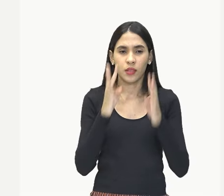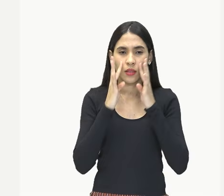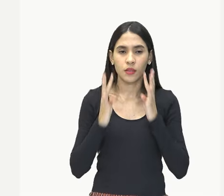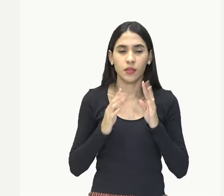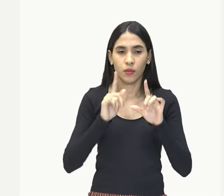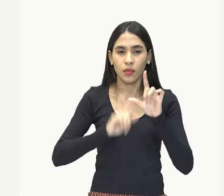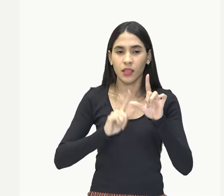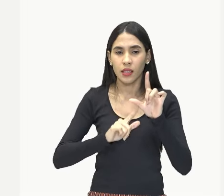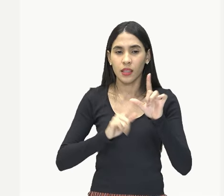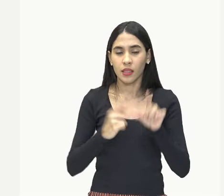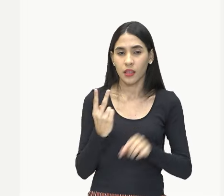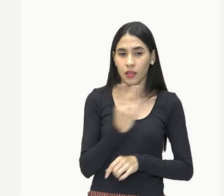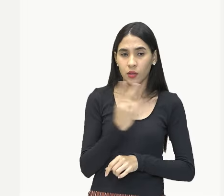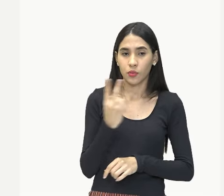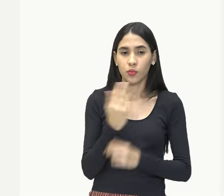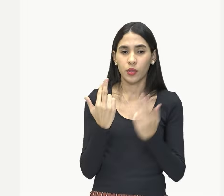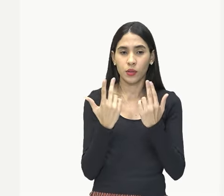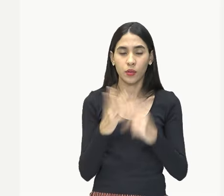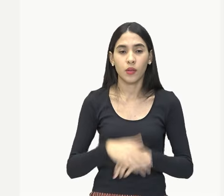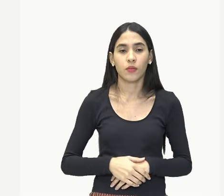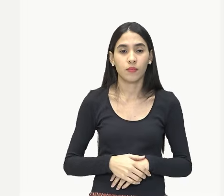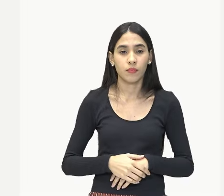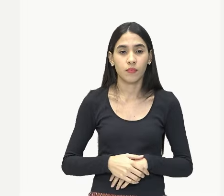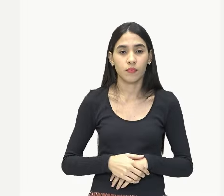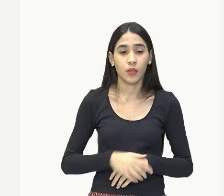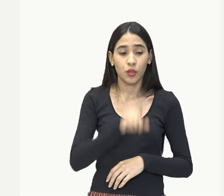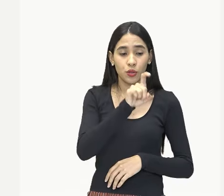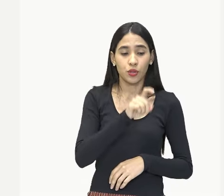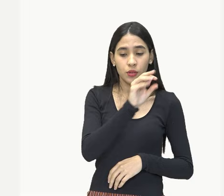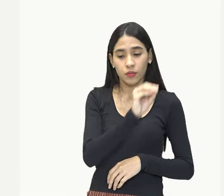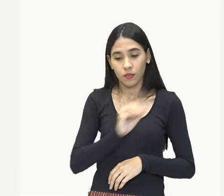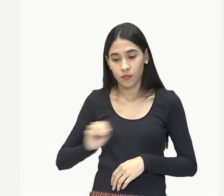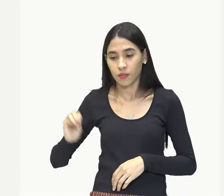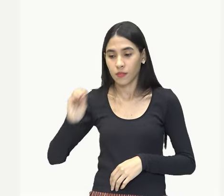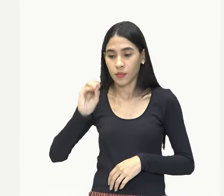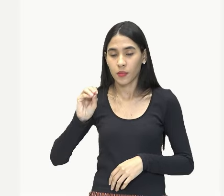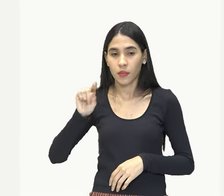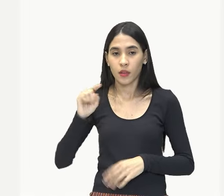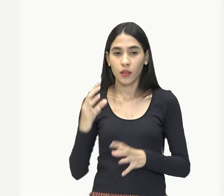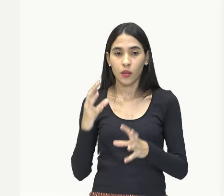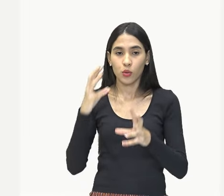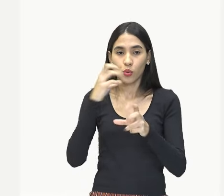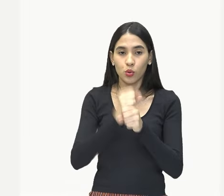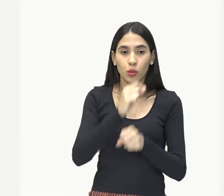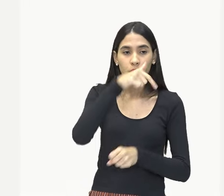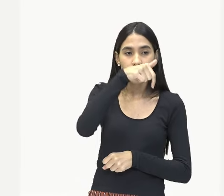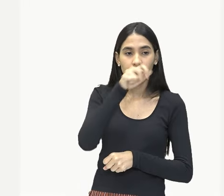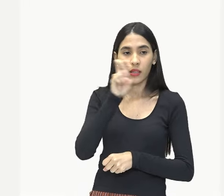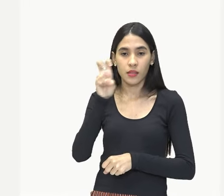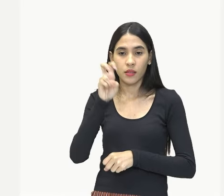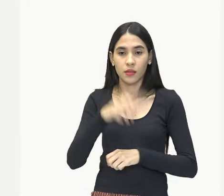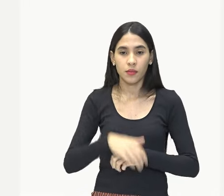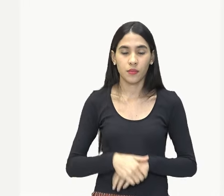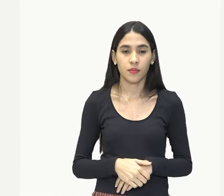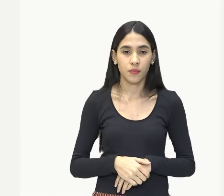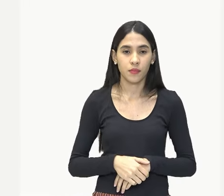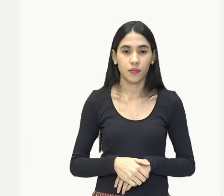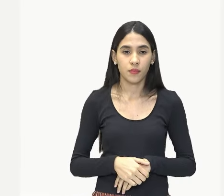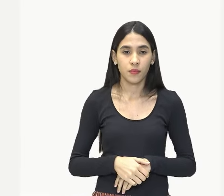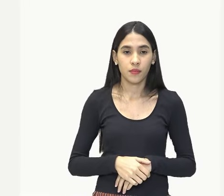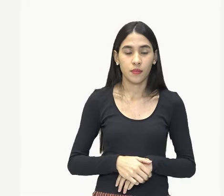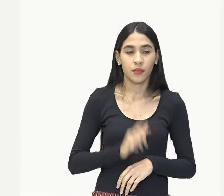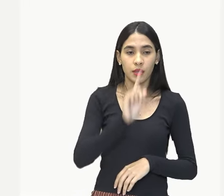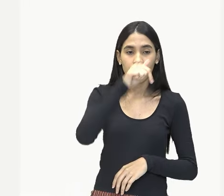são iguaizinhas. Então, você vai repetir e vai somar os expoentes.